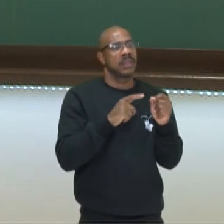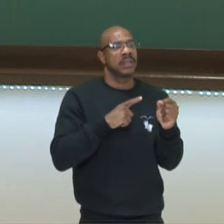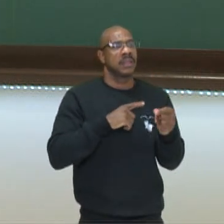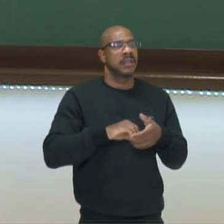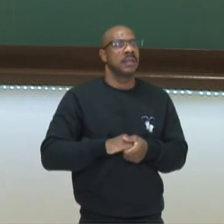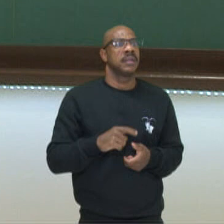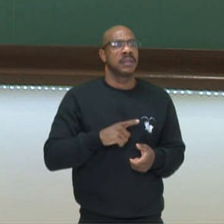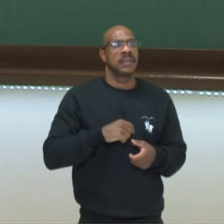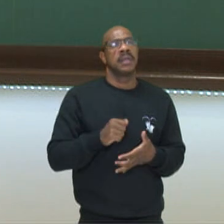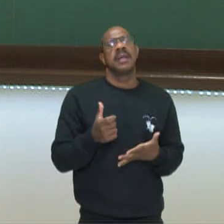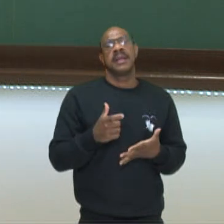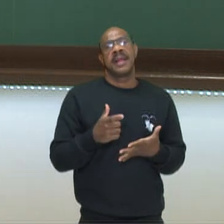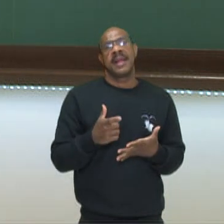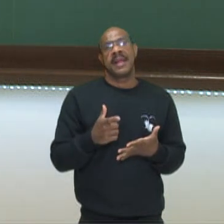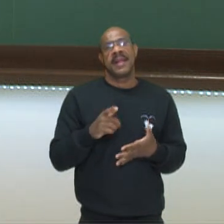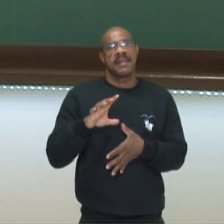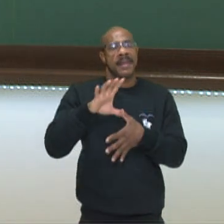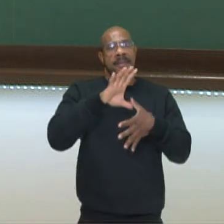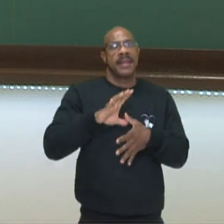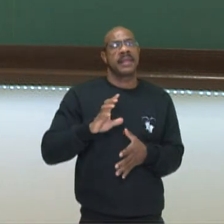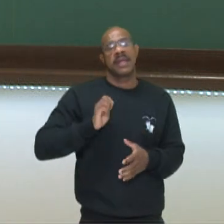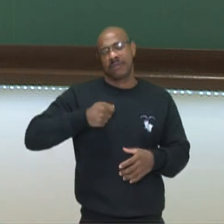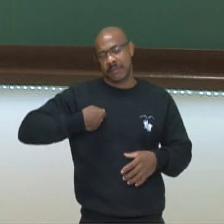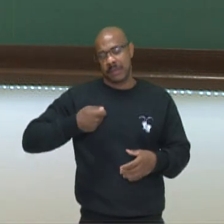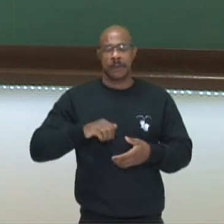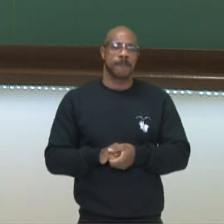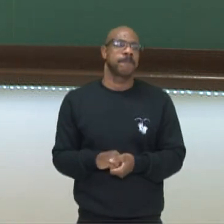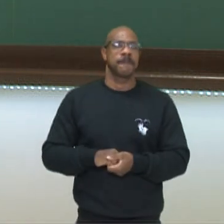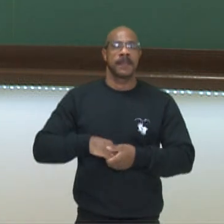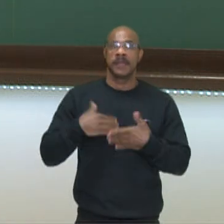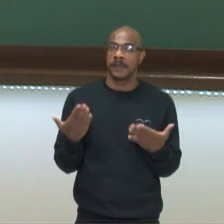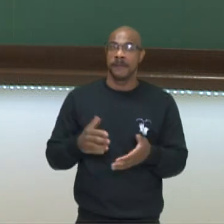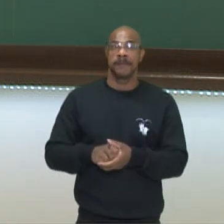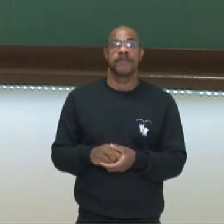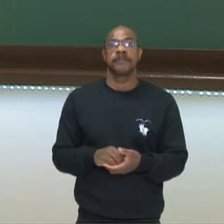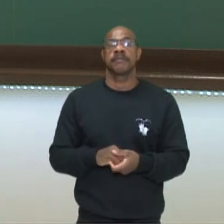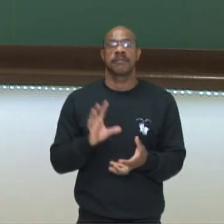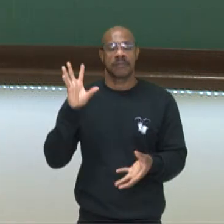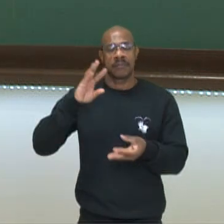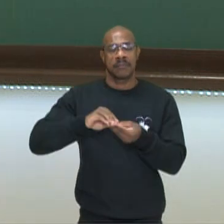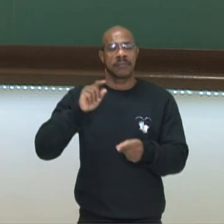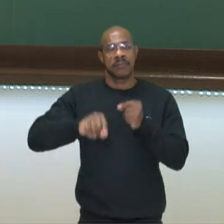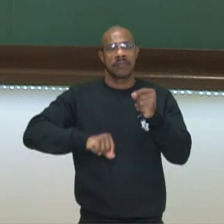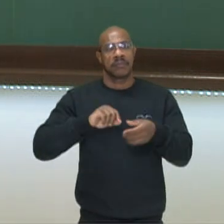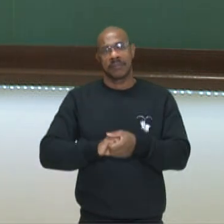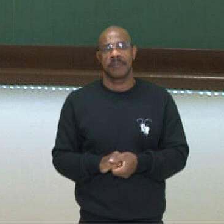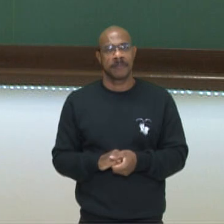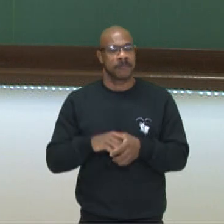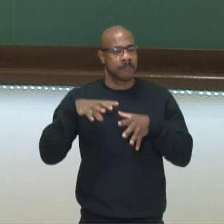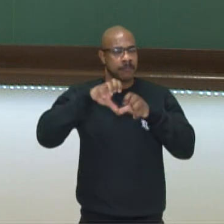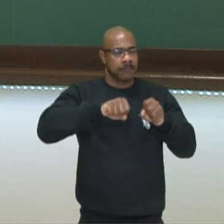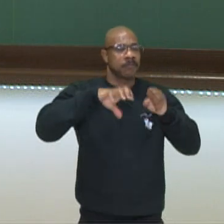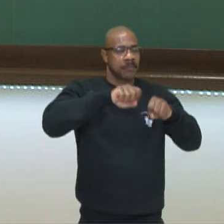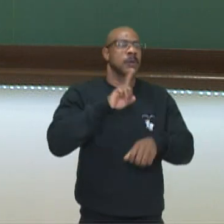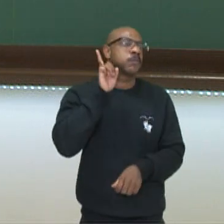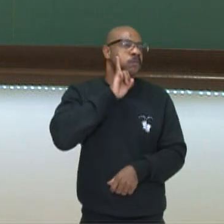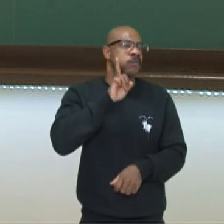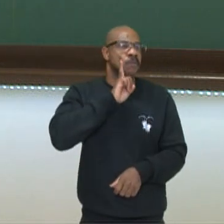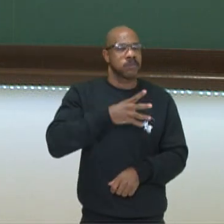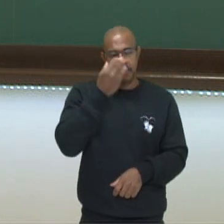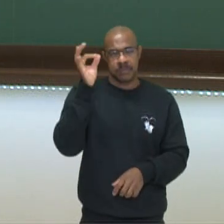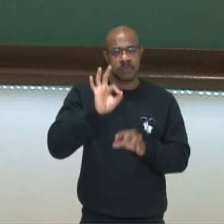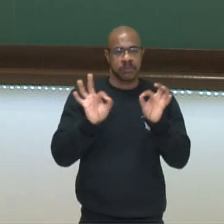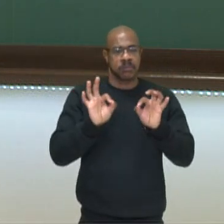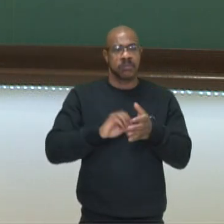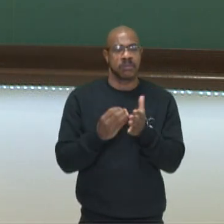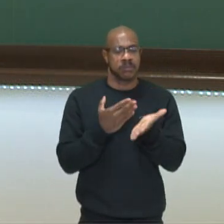e na América Espanhola. Beleza? Pessoal, aqui nossa retomada, a colonização dos Estados Unidos, não se esqueça, portanto, ela